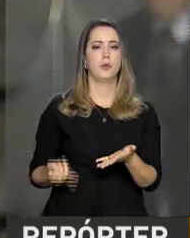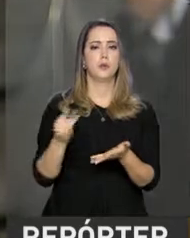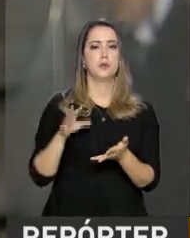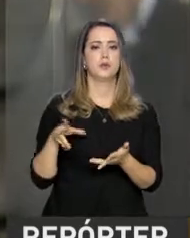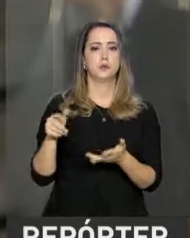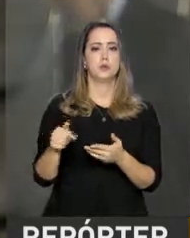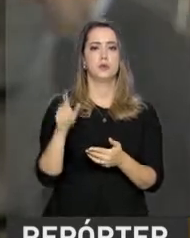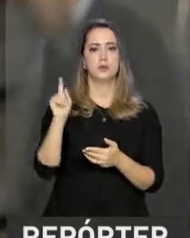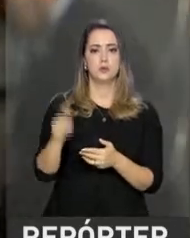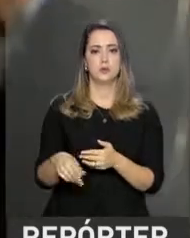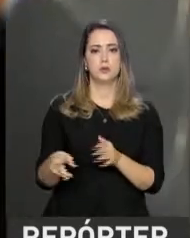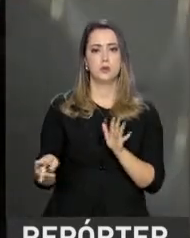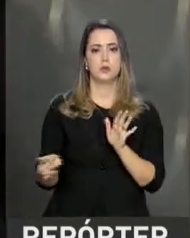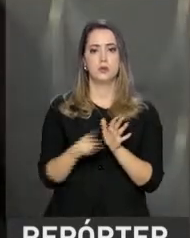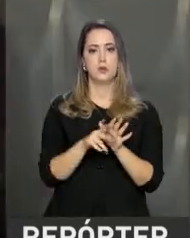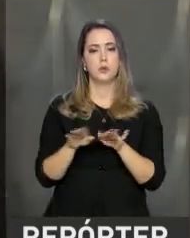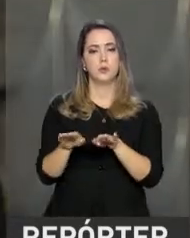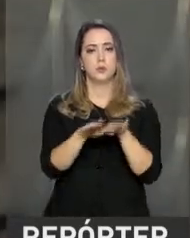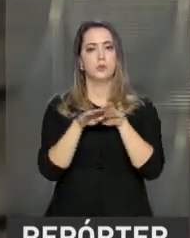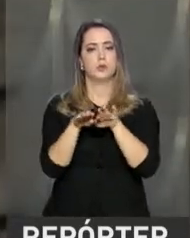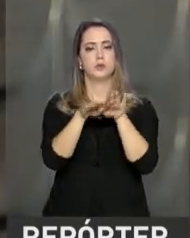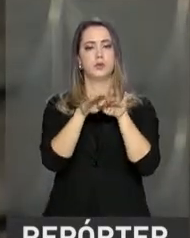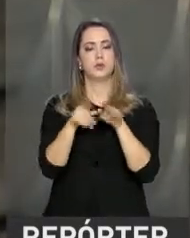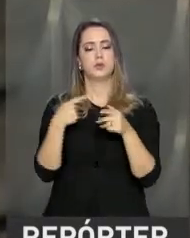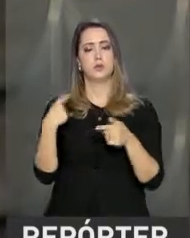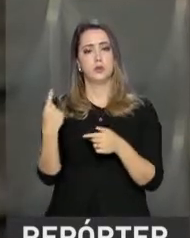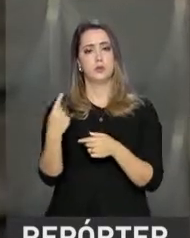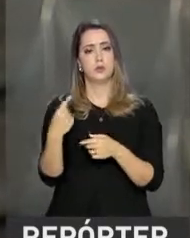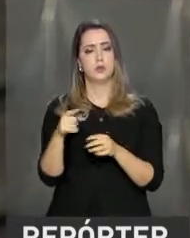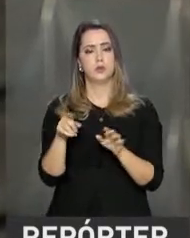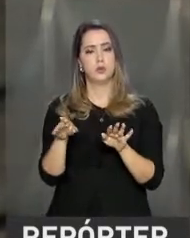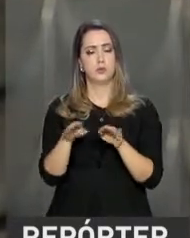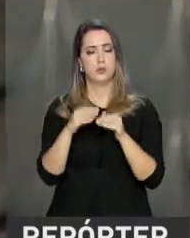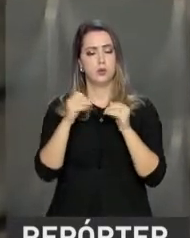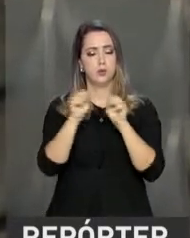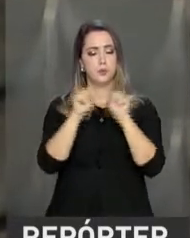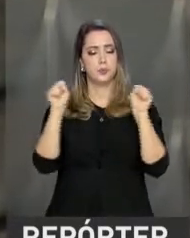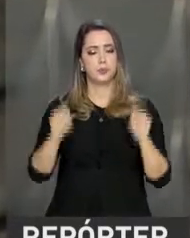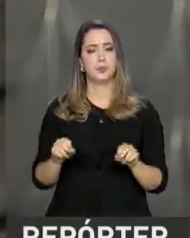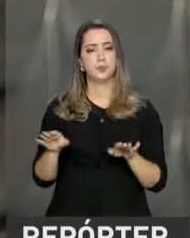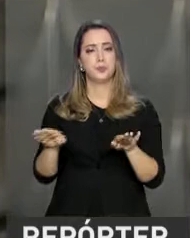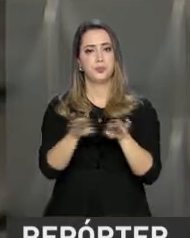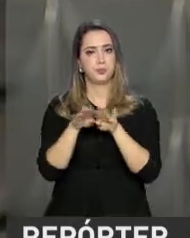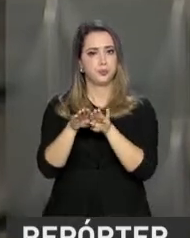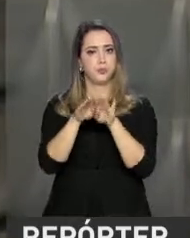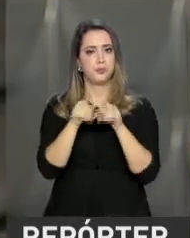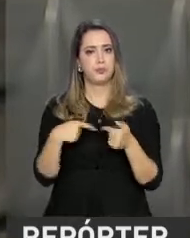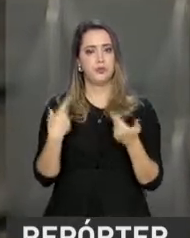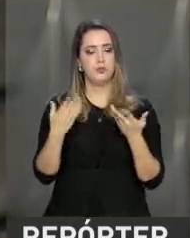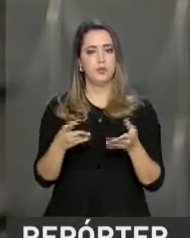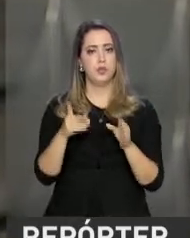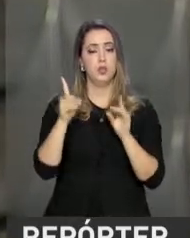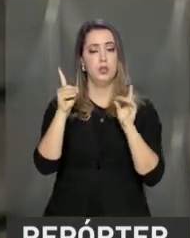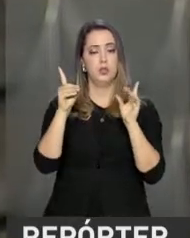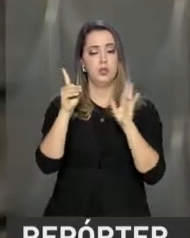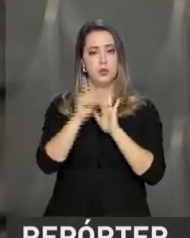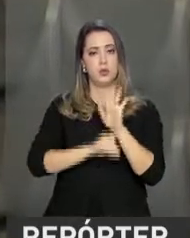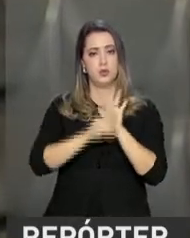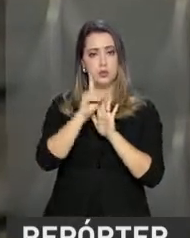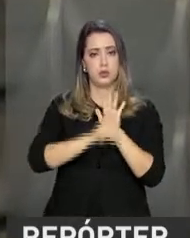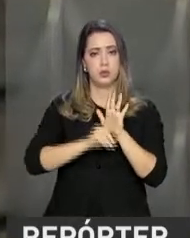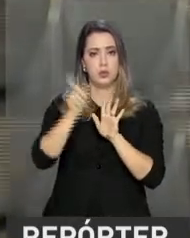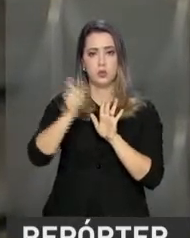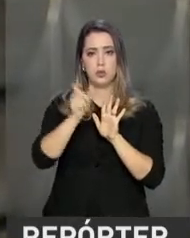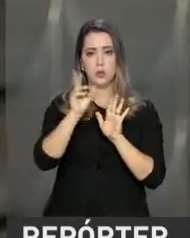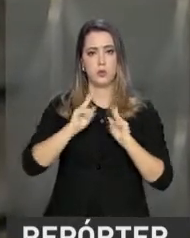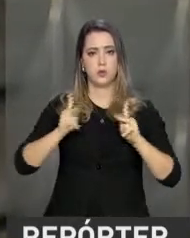deixa da própria democracia e da essência do próprio estado democrático de direito e por isso a dignidade da pessoa humana é